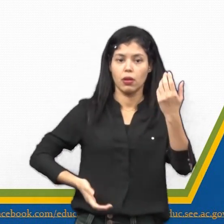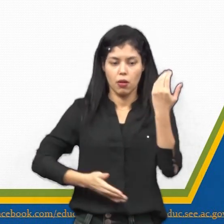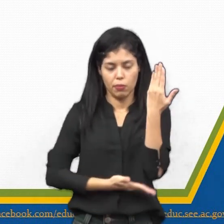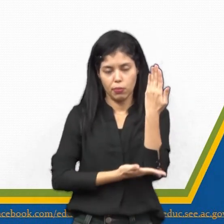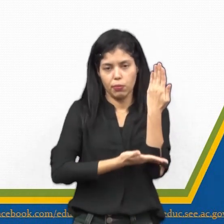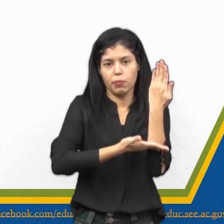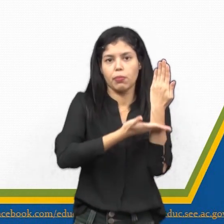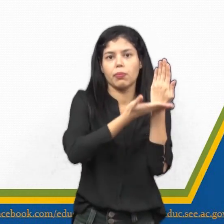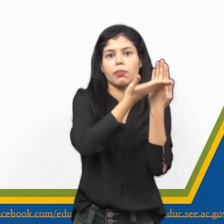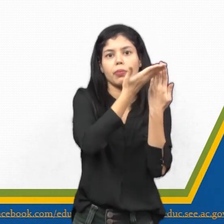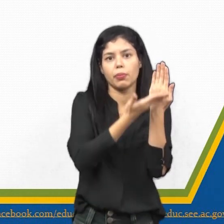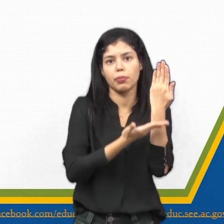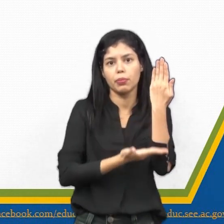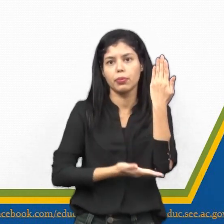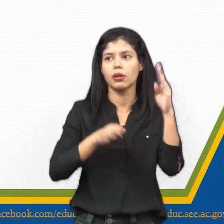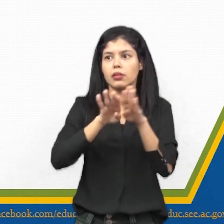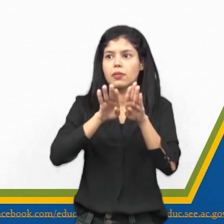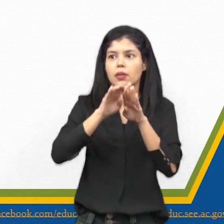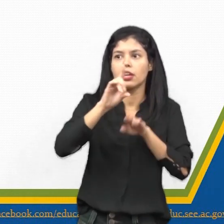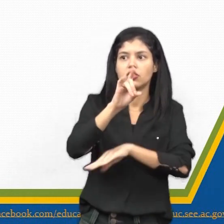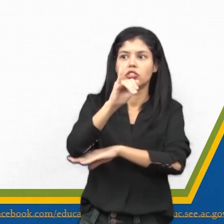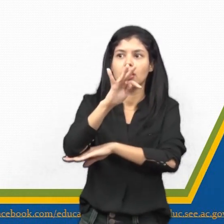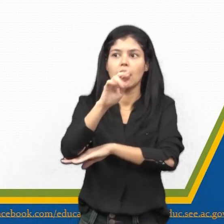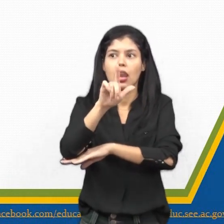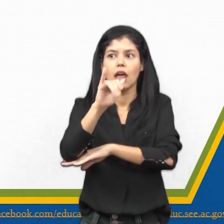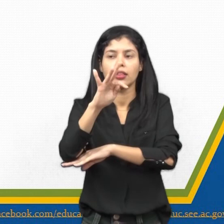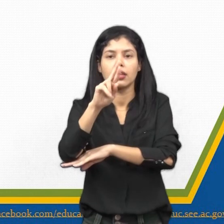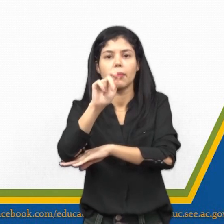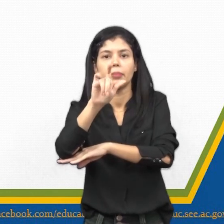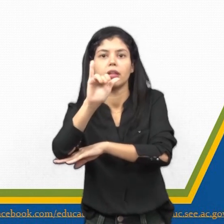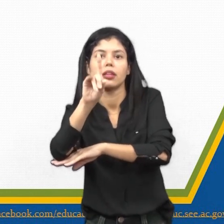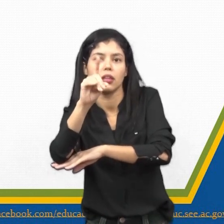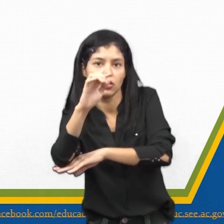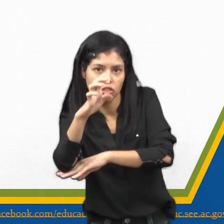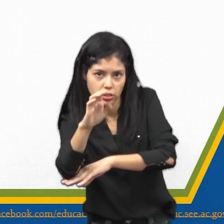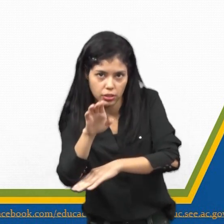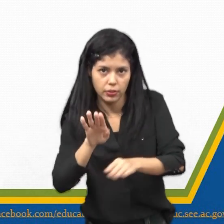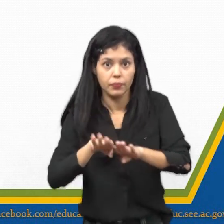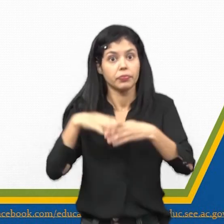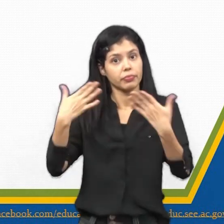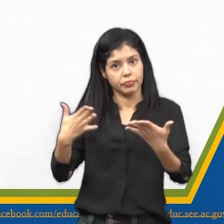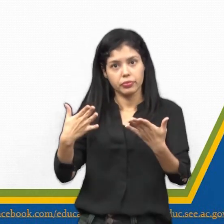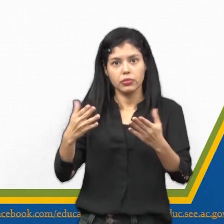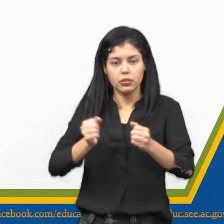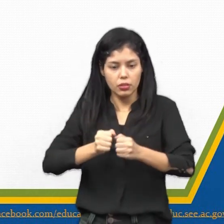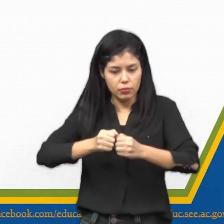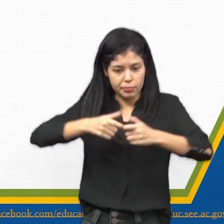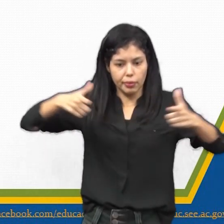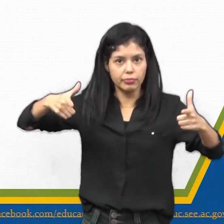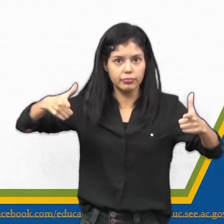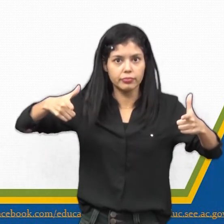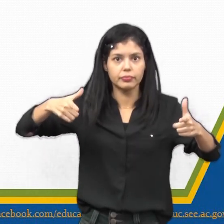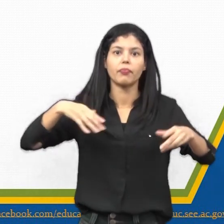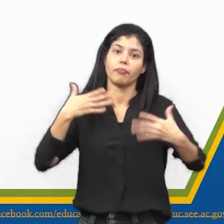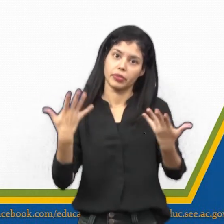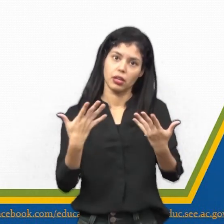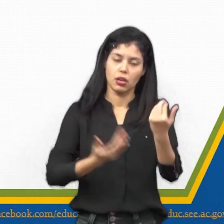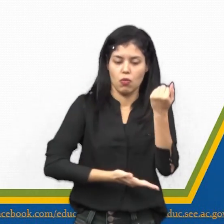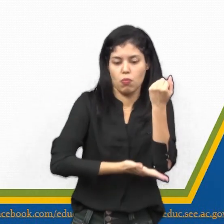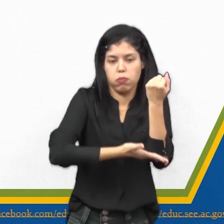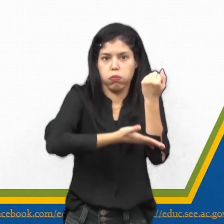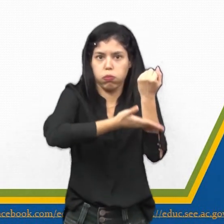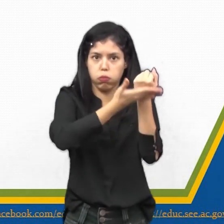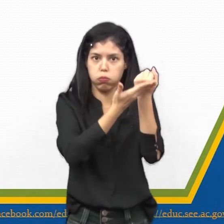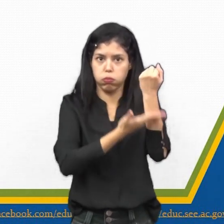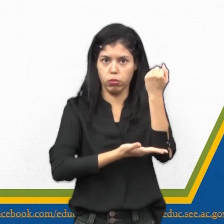da variação da temperatura, nós chamamos de dilatabilidade, essa capacidade de dilatação devido ao